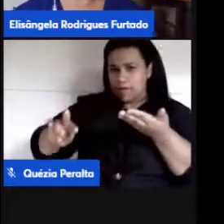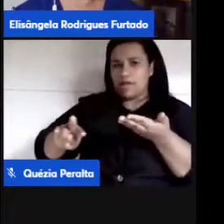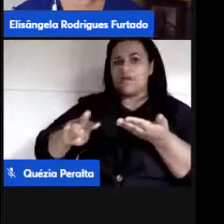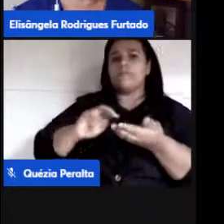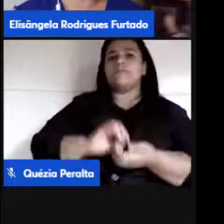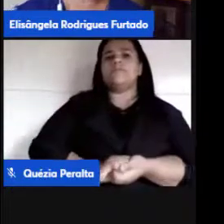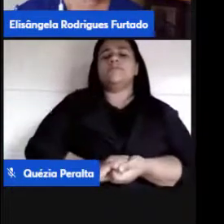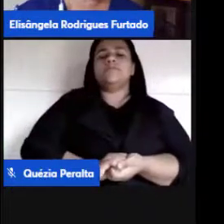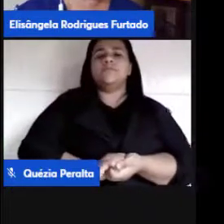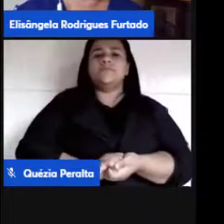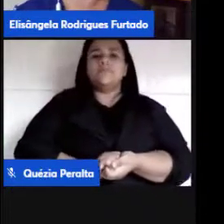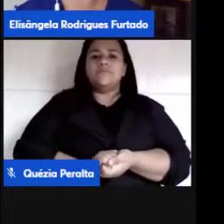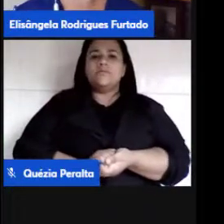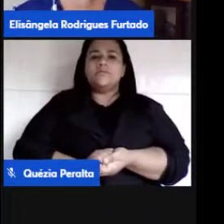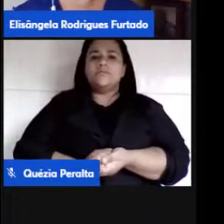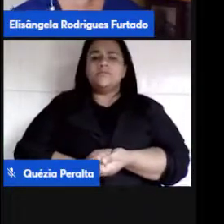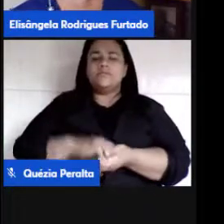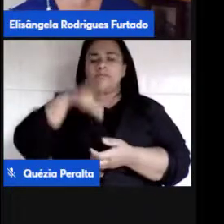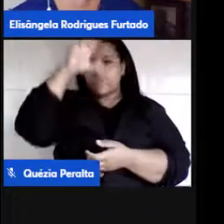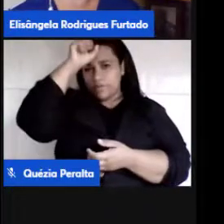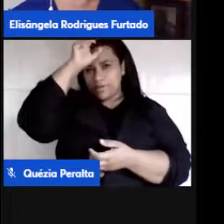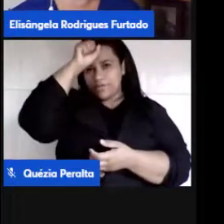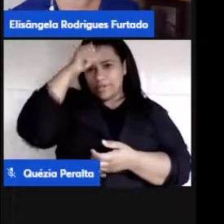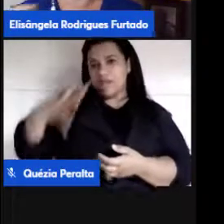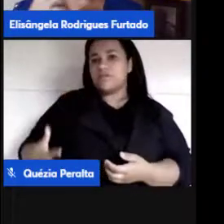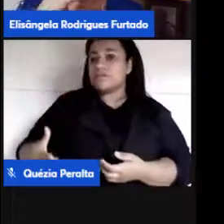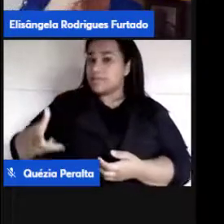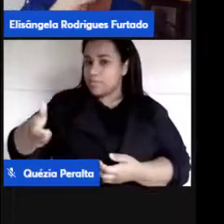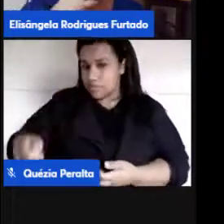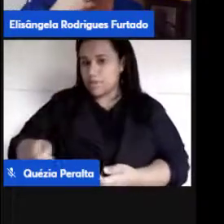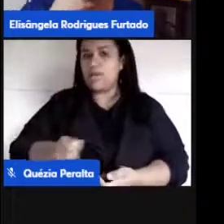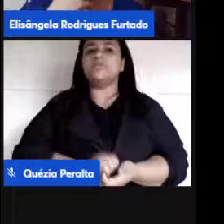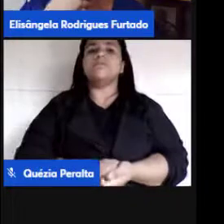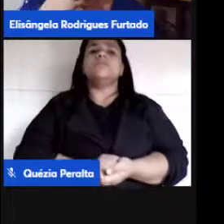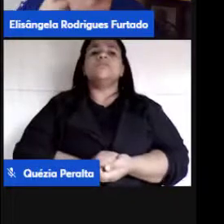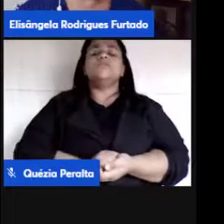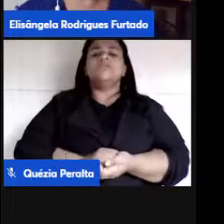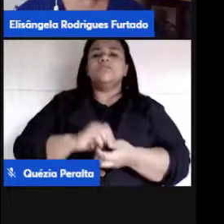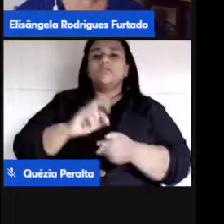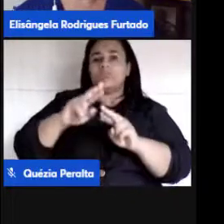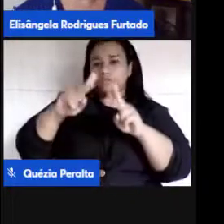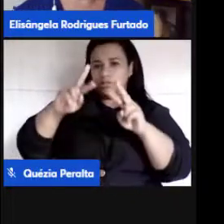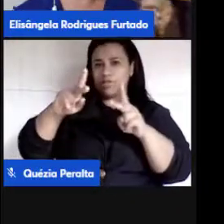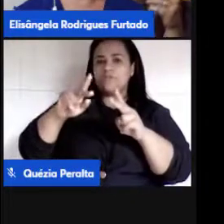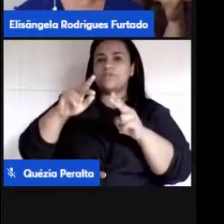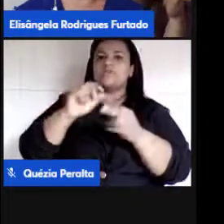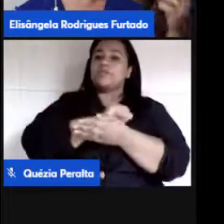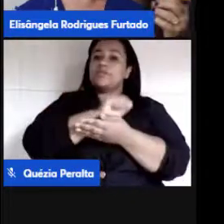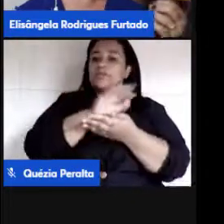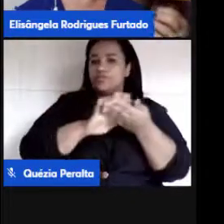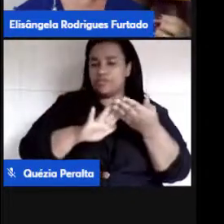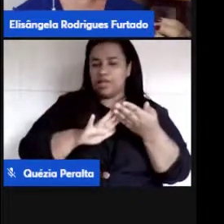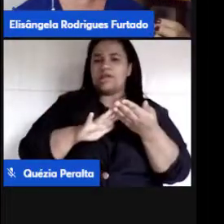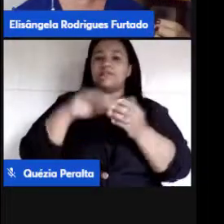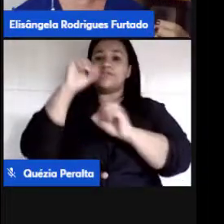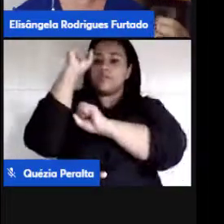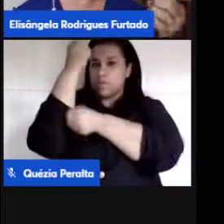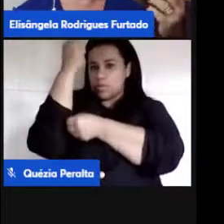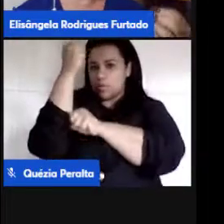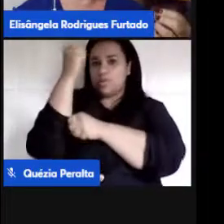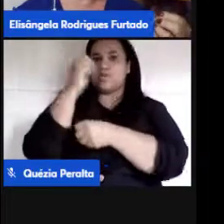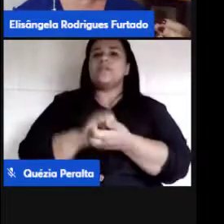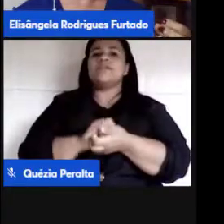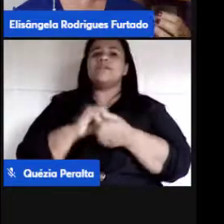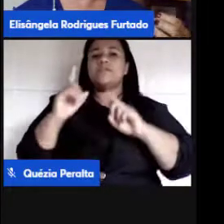dele, ou em diferentes esportes, ou em diferentes atividades físicas. Então, eu tenho que trabalhar essa